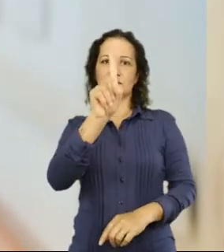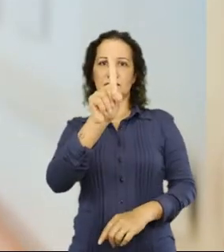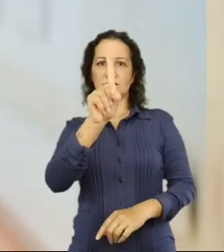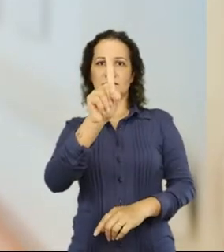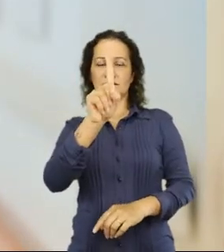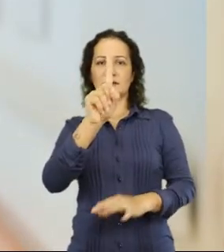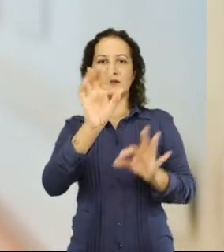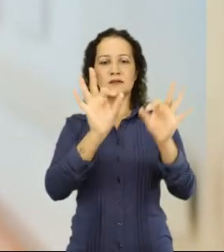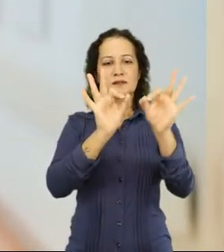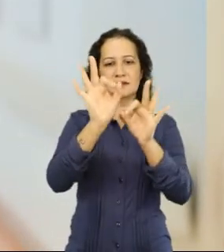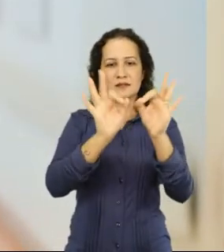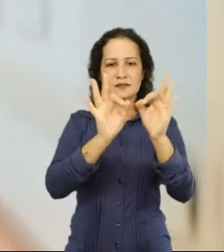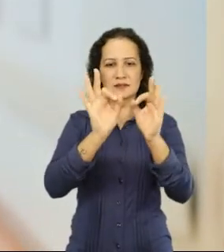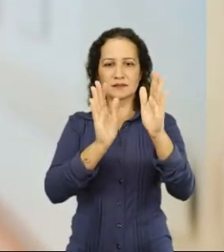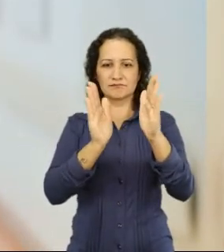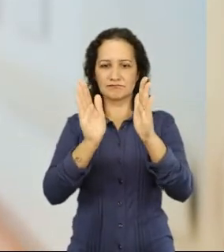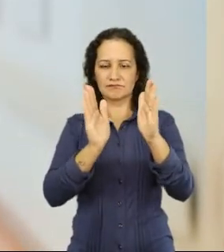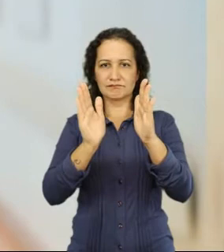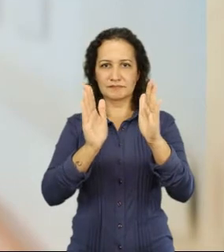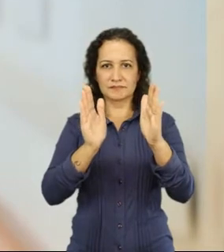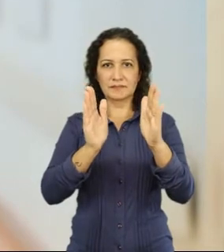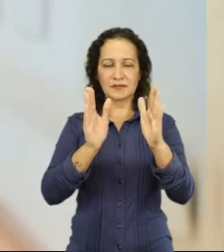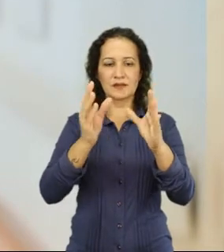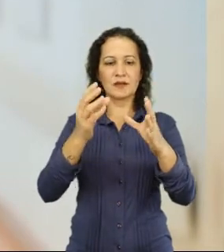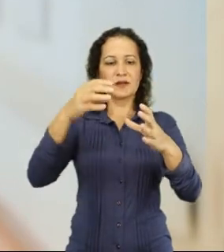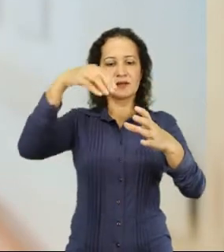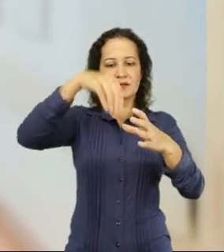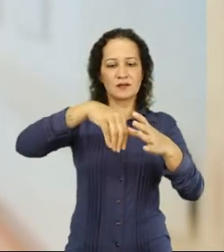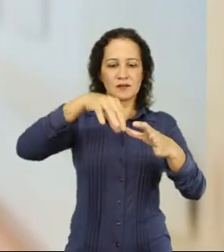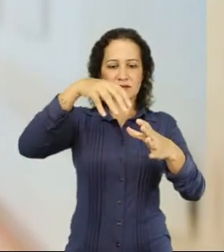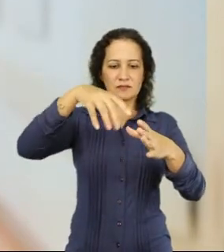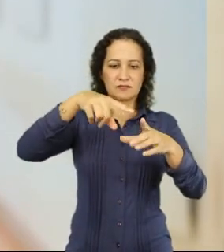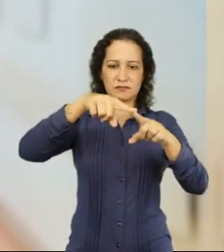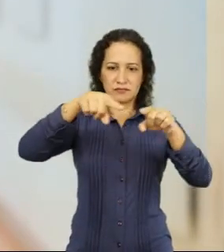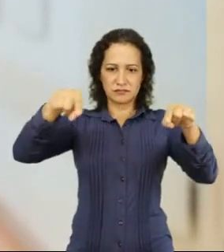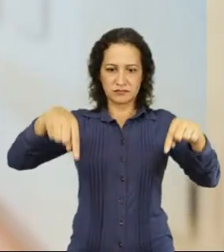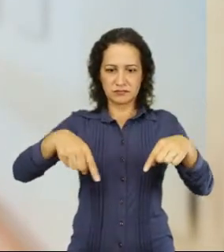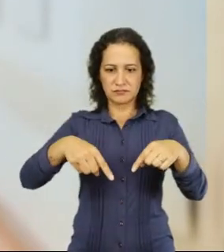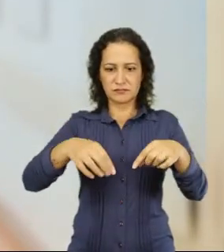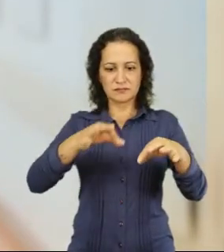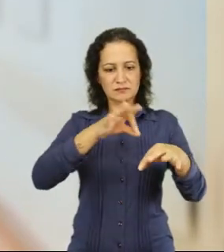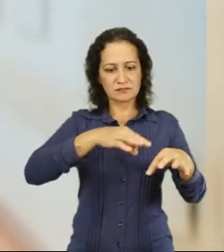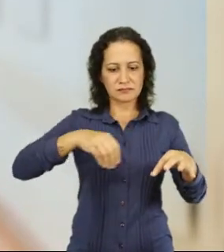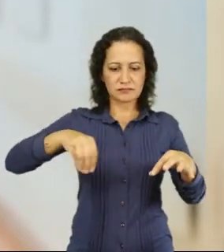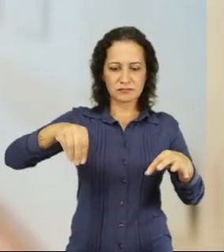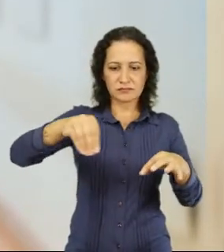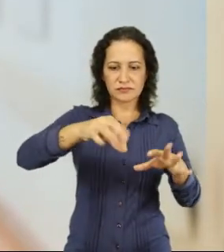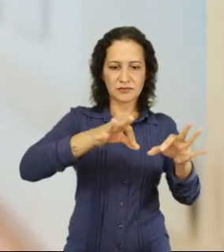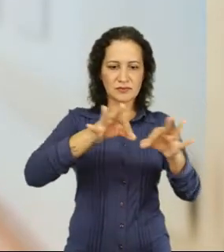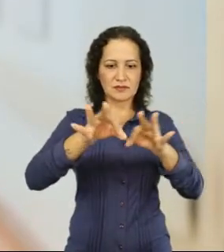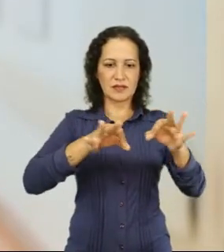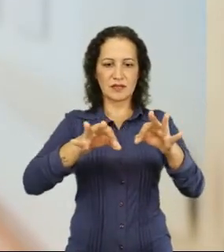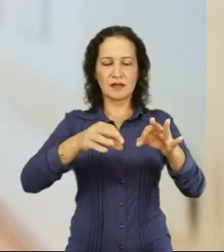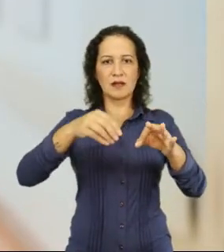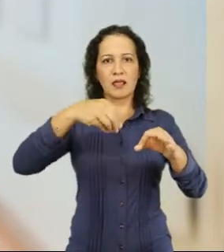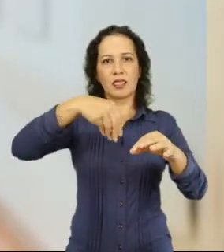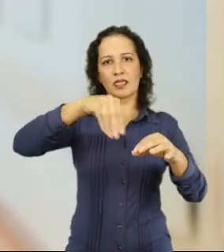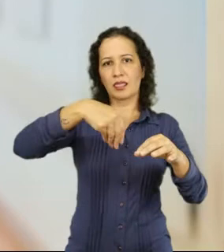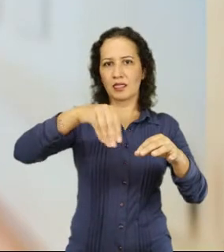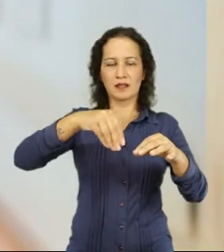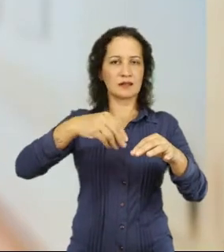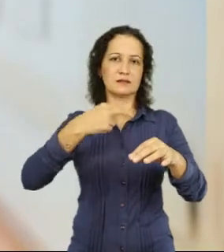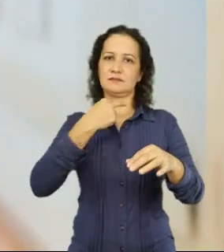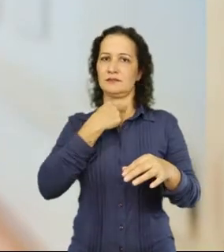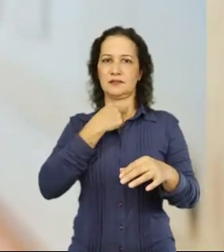interior dessa caixa térmica. Organizar os imunobiológicos no interior da caixa de maneira segura, para que não fiquem soltos